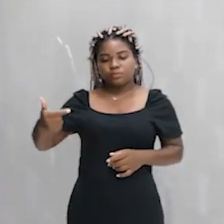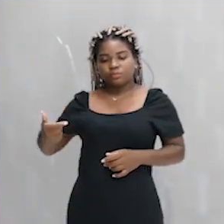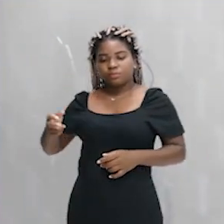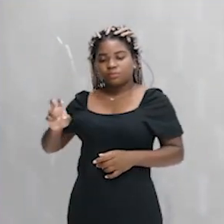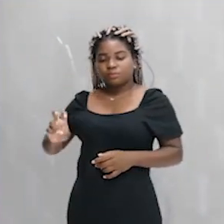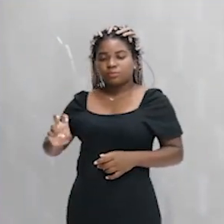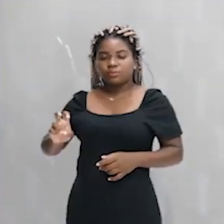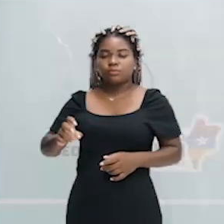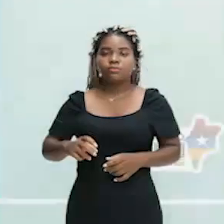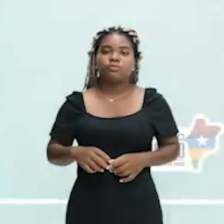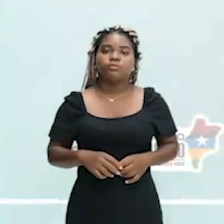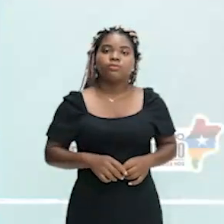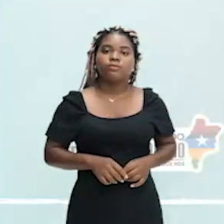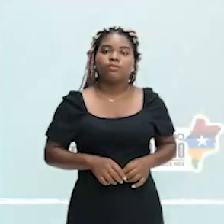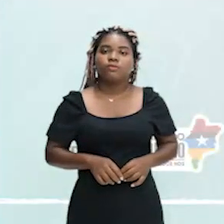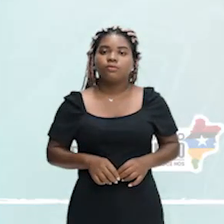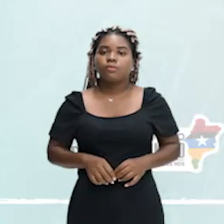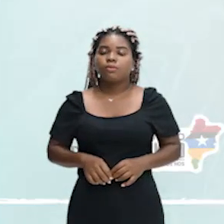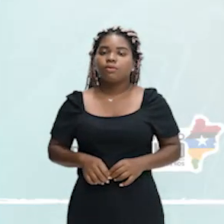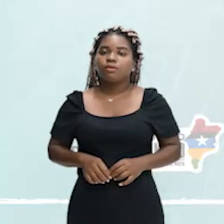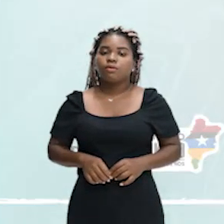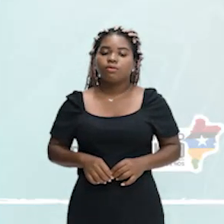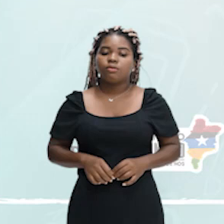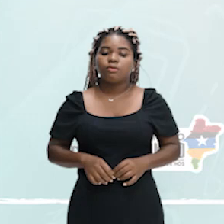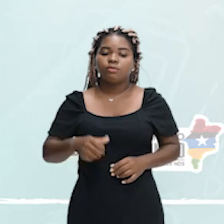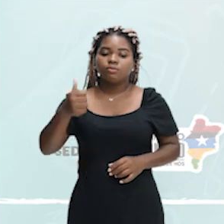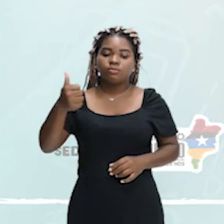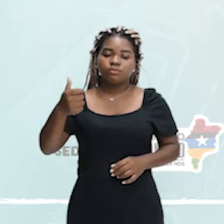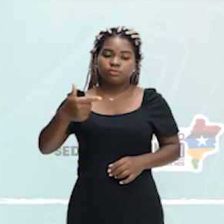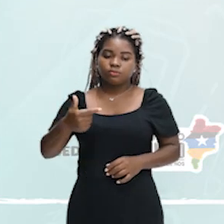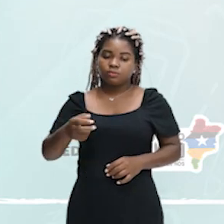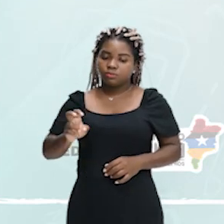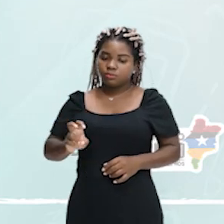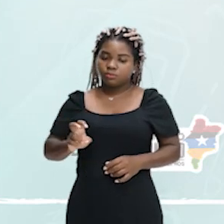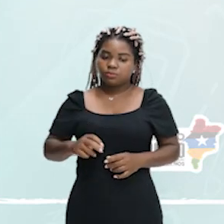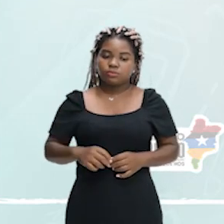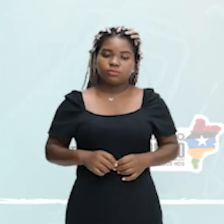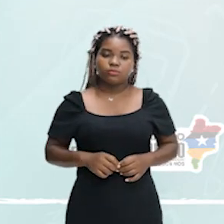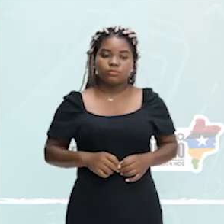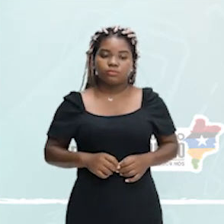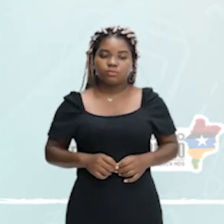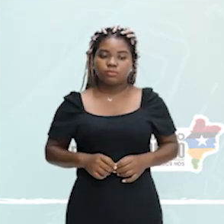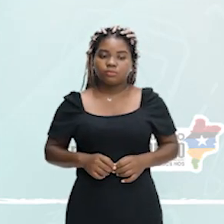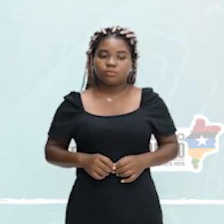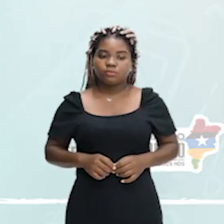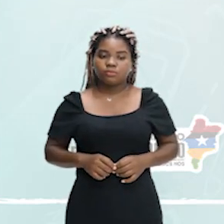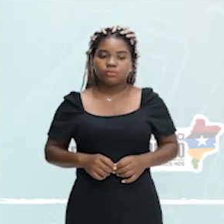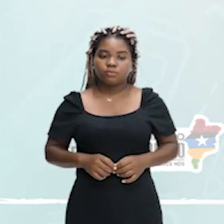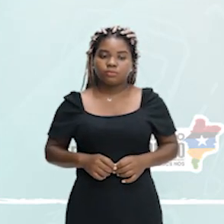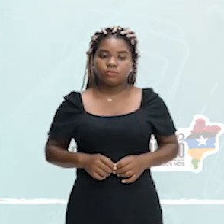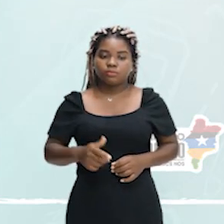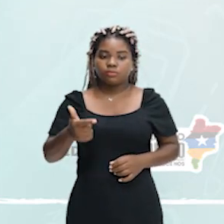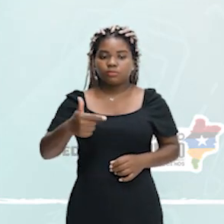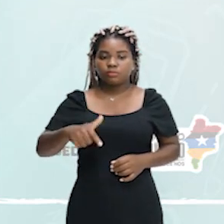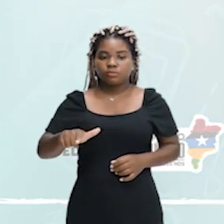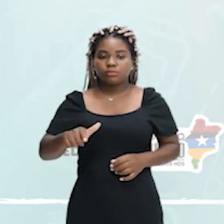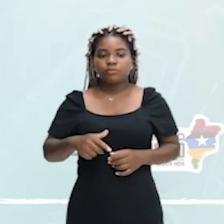seja, nossa resposta final para essa letra F é 1/25avos. Certinho? Vamos